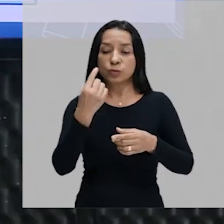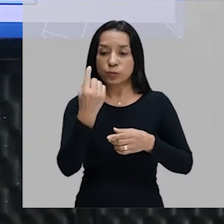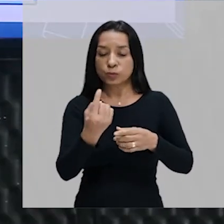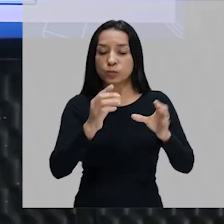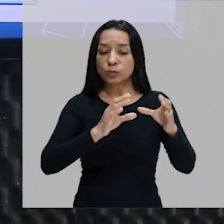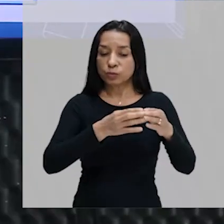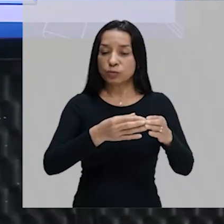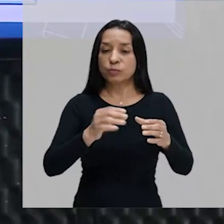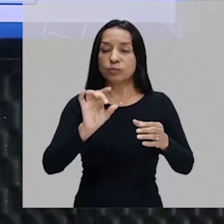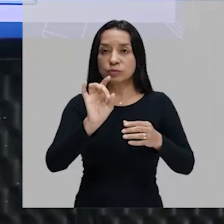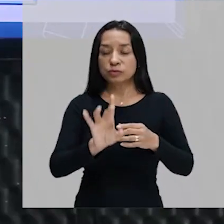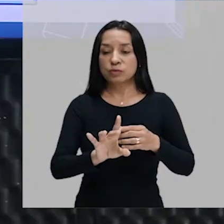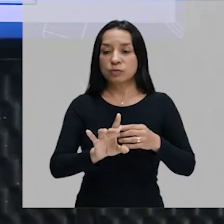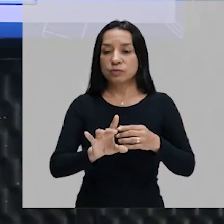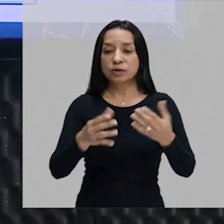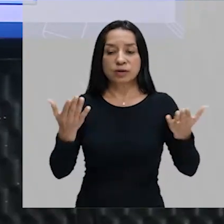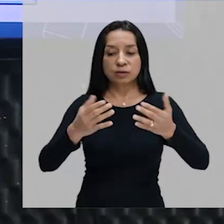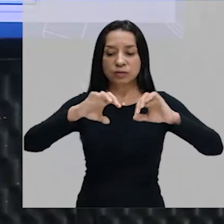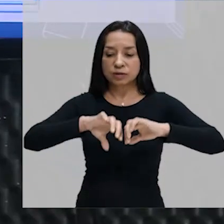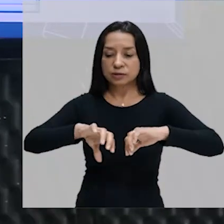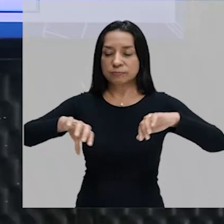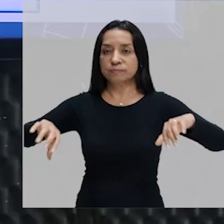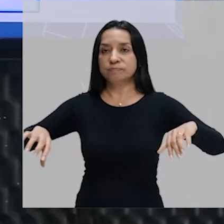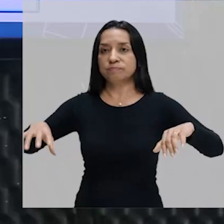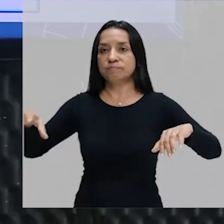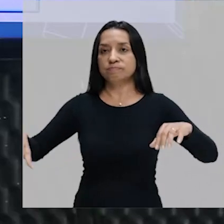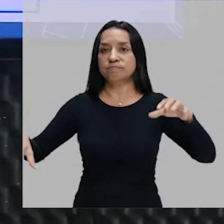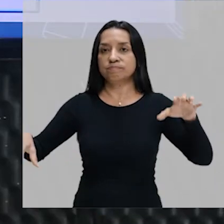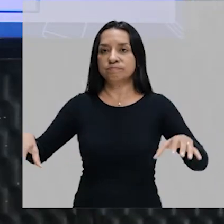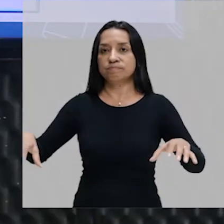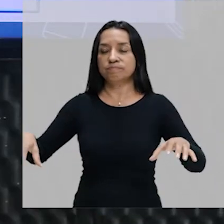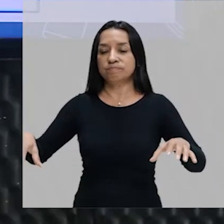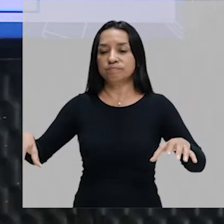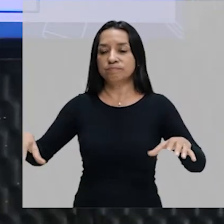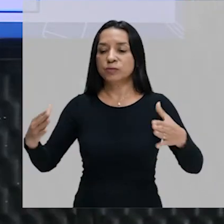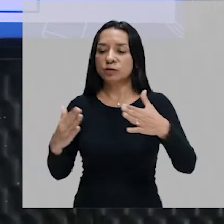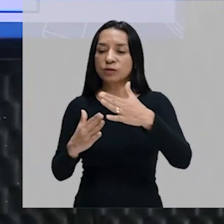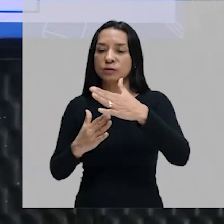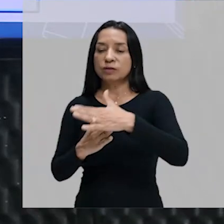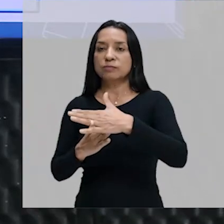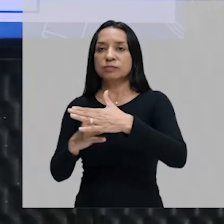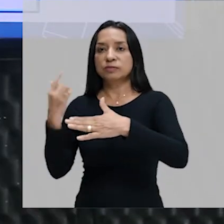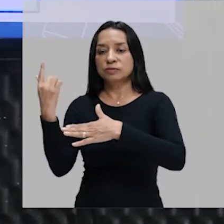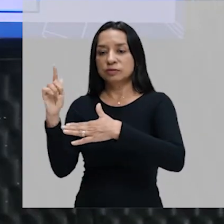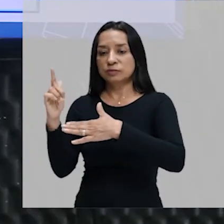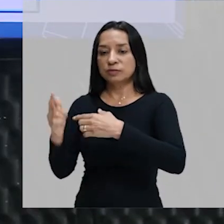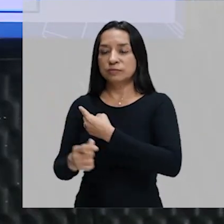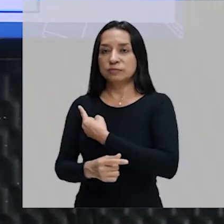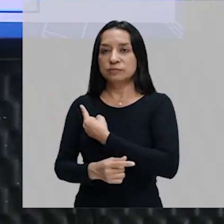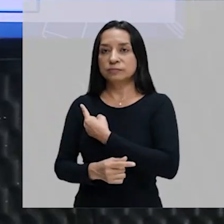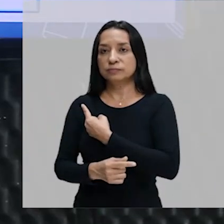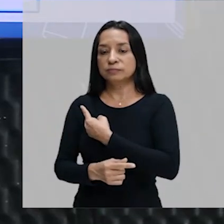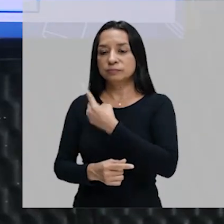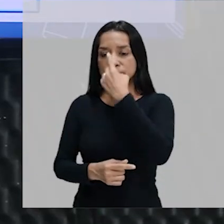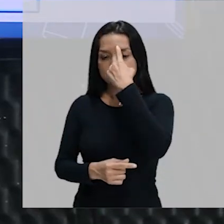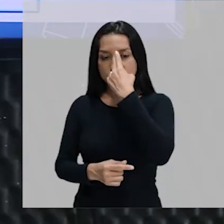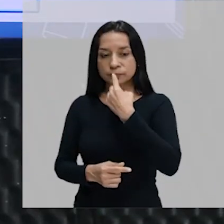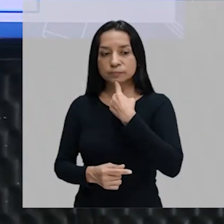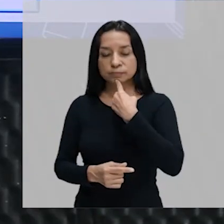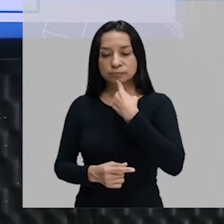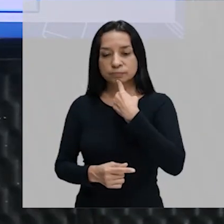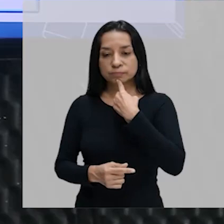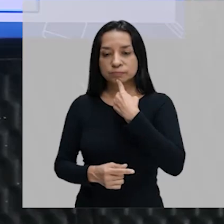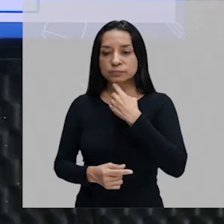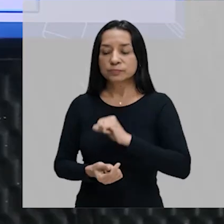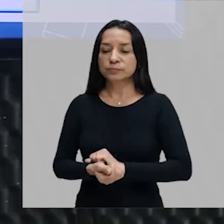e agora esse grupo vai ser separado por uma barreira geográfica, tá? Essa barreira geográfica, ela vai impedir